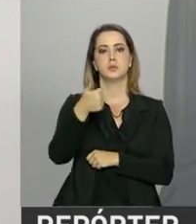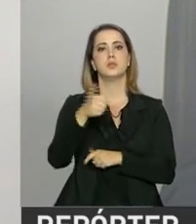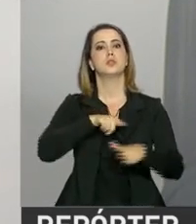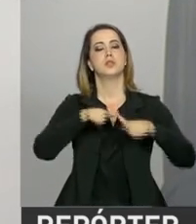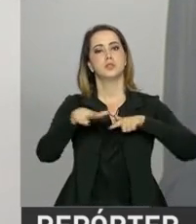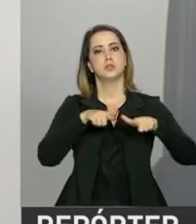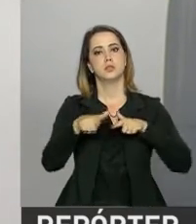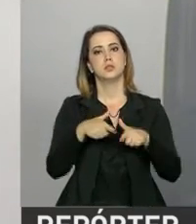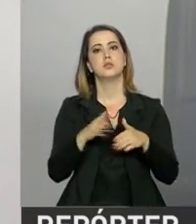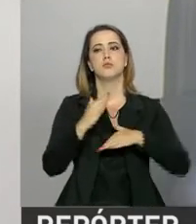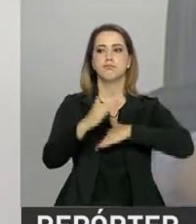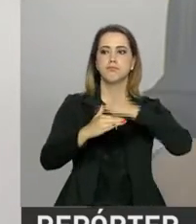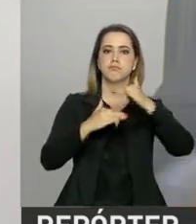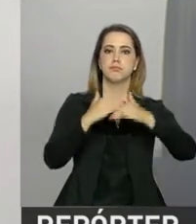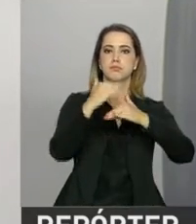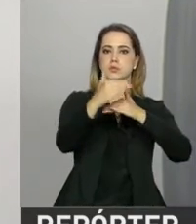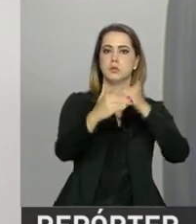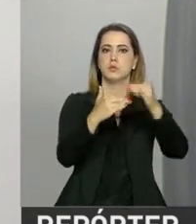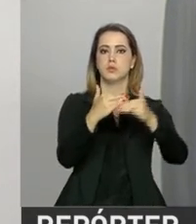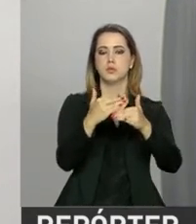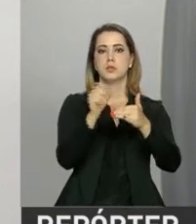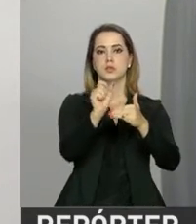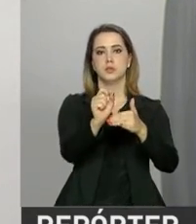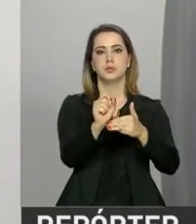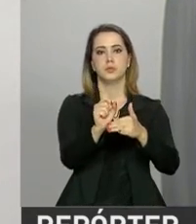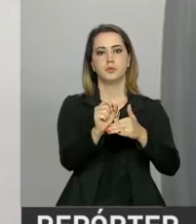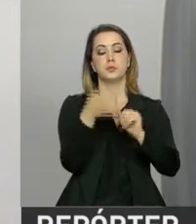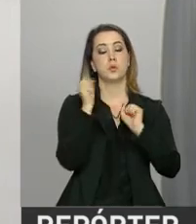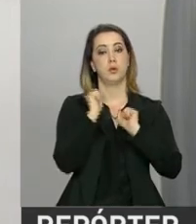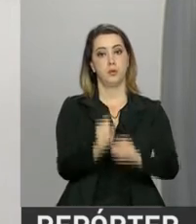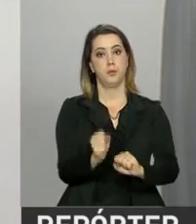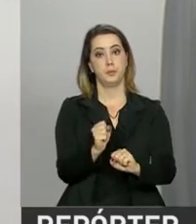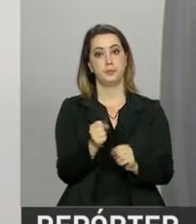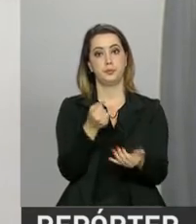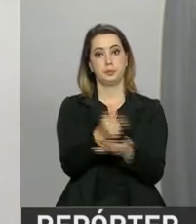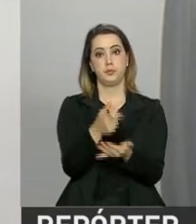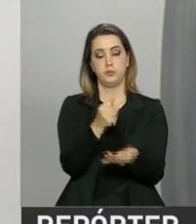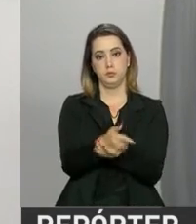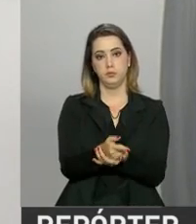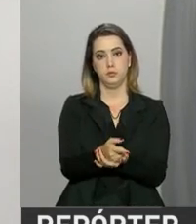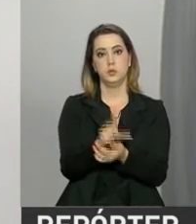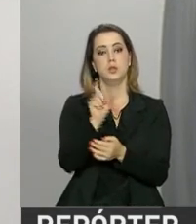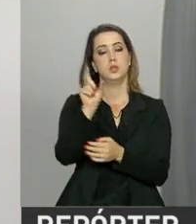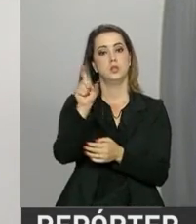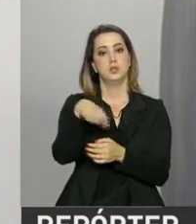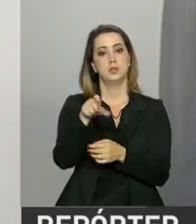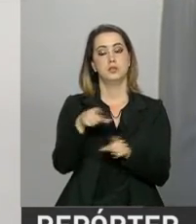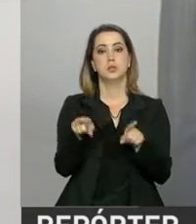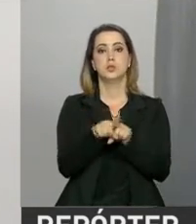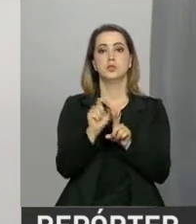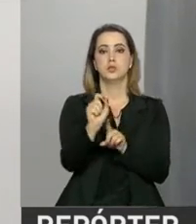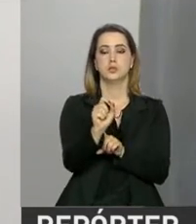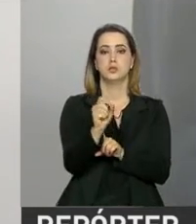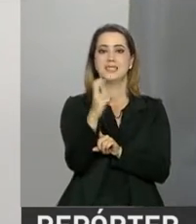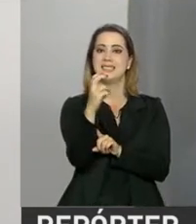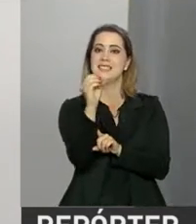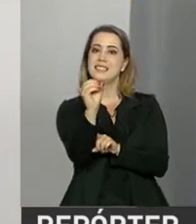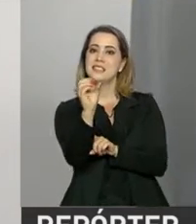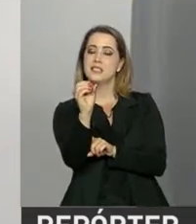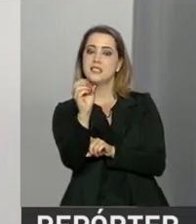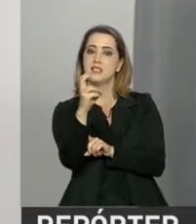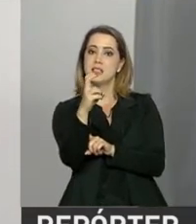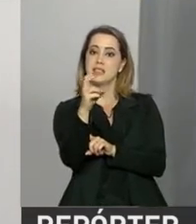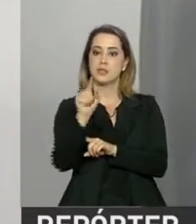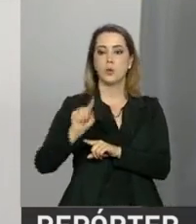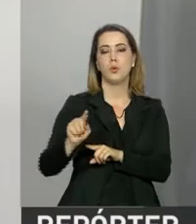produtiva que vai produzir materiais serão consumidos em especial na construção foi amigo que 5 mil é pena que